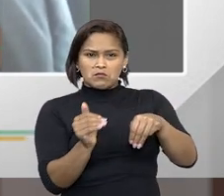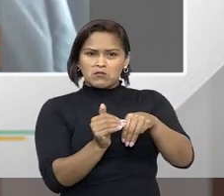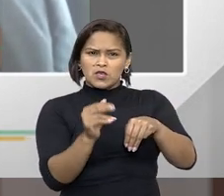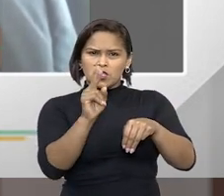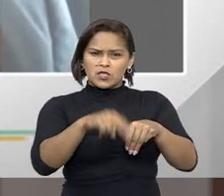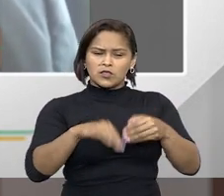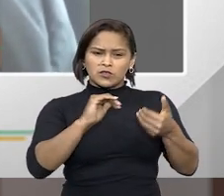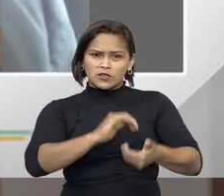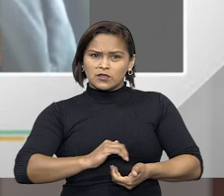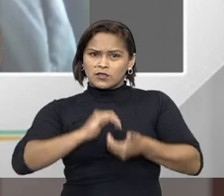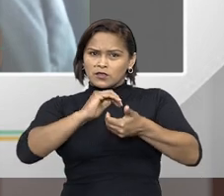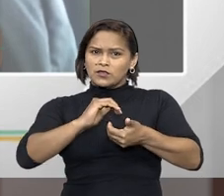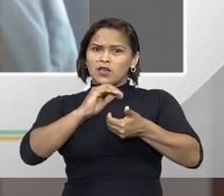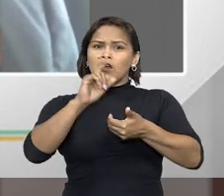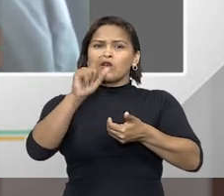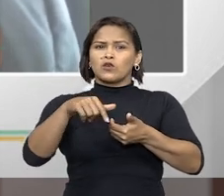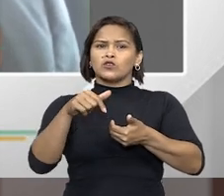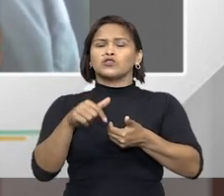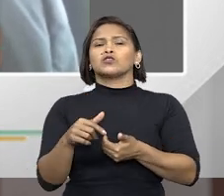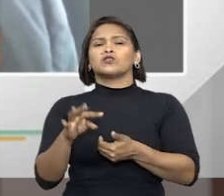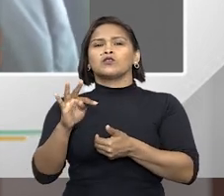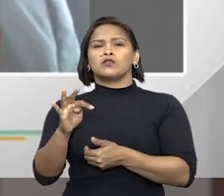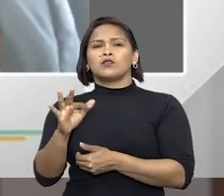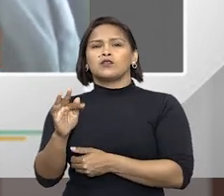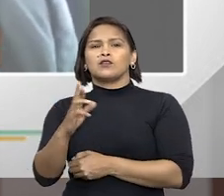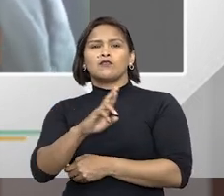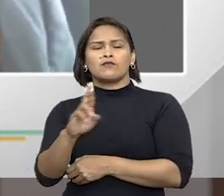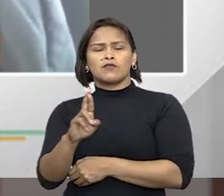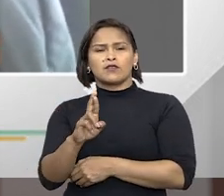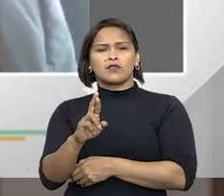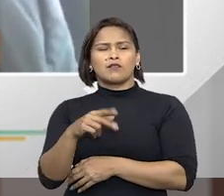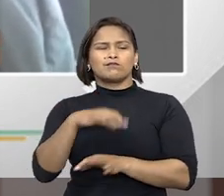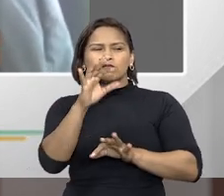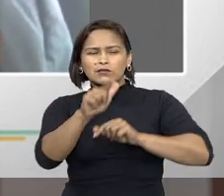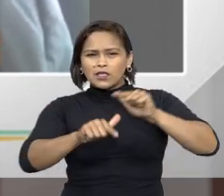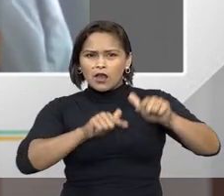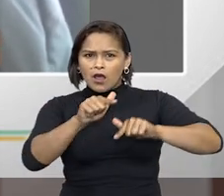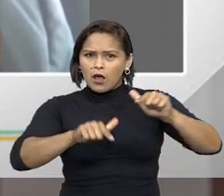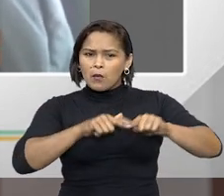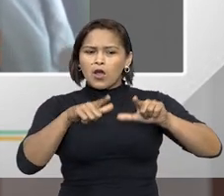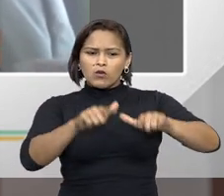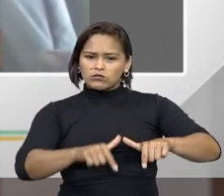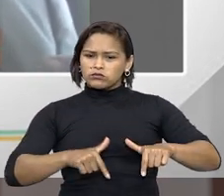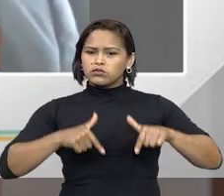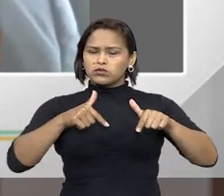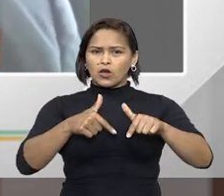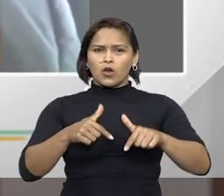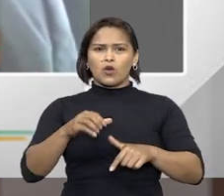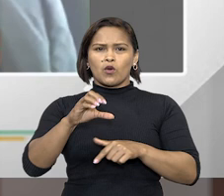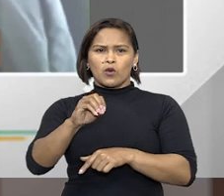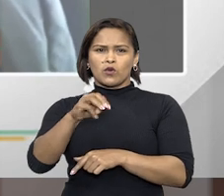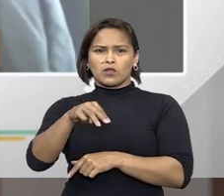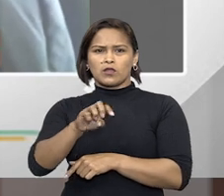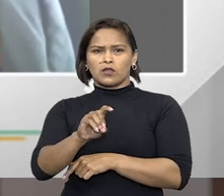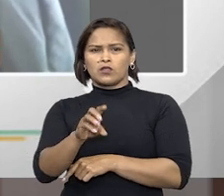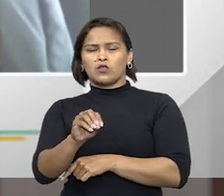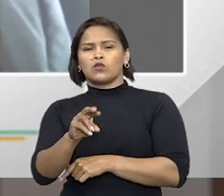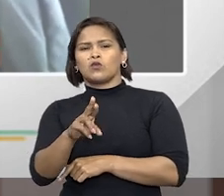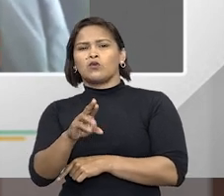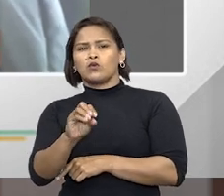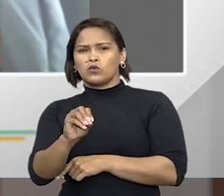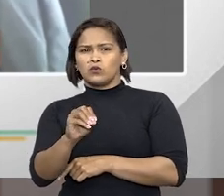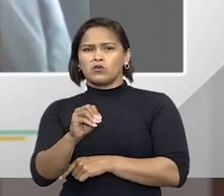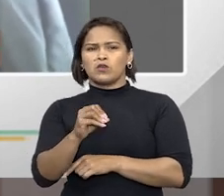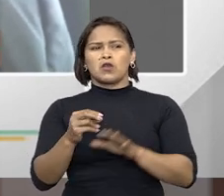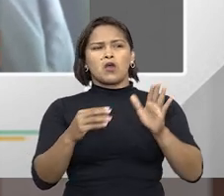do TFR, trabalhou muito com denodo comparecendo ao